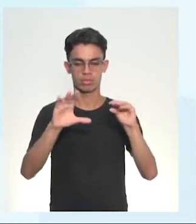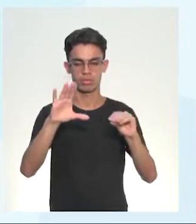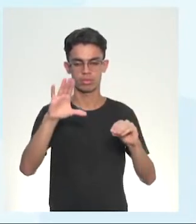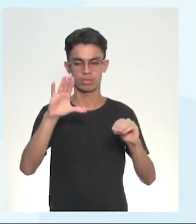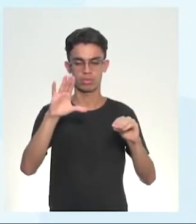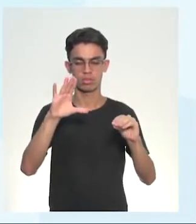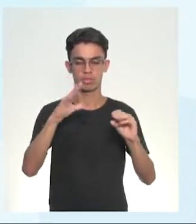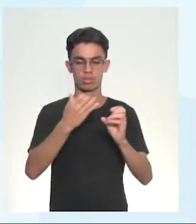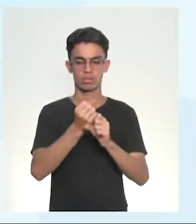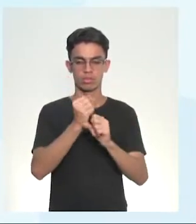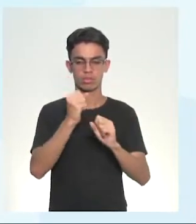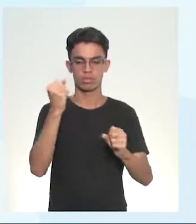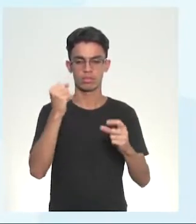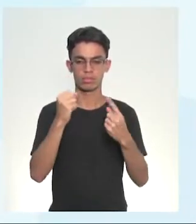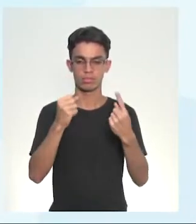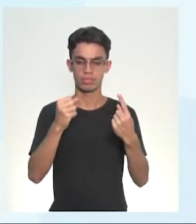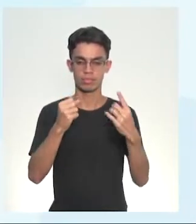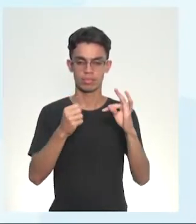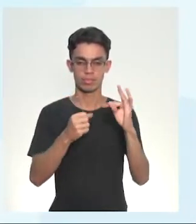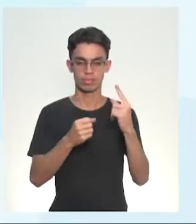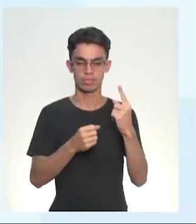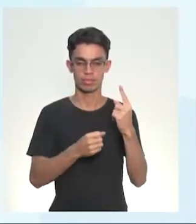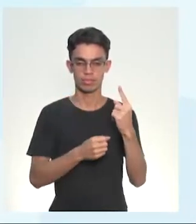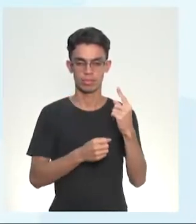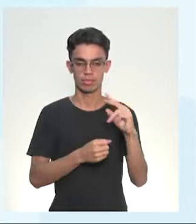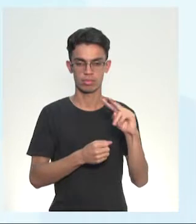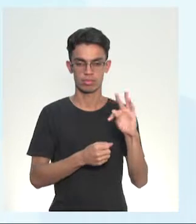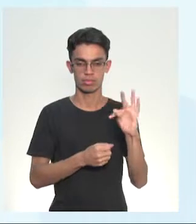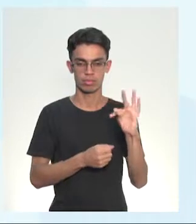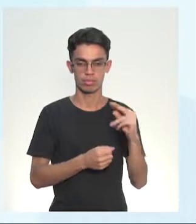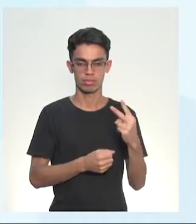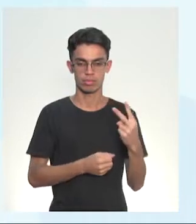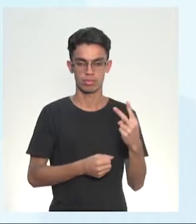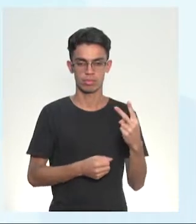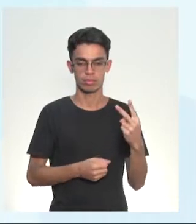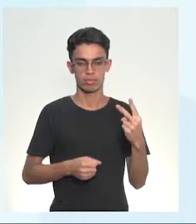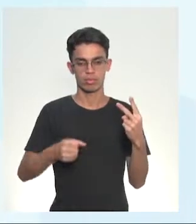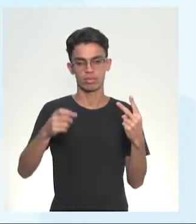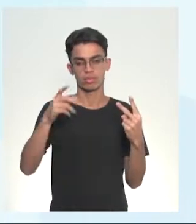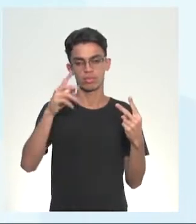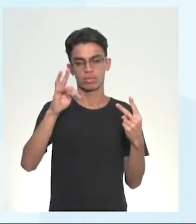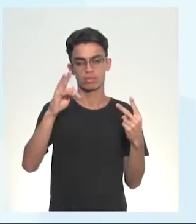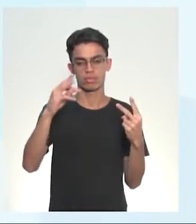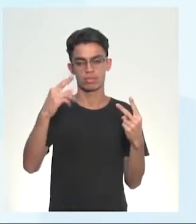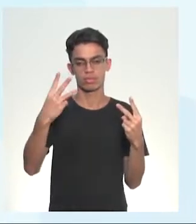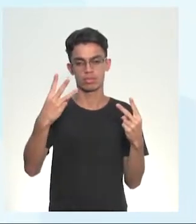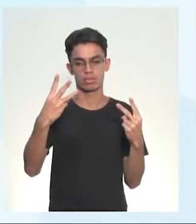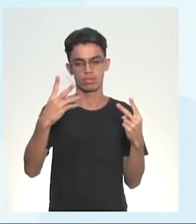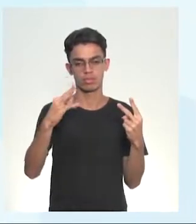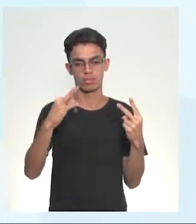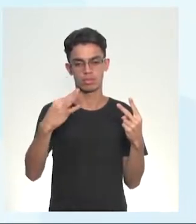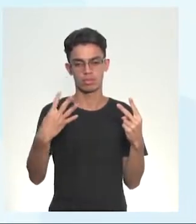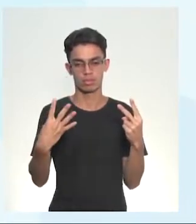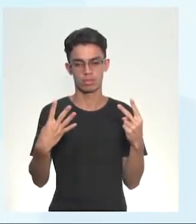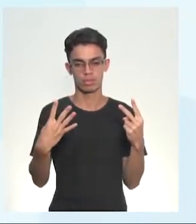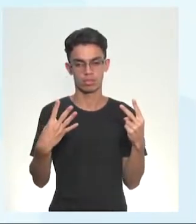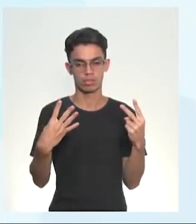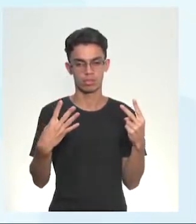grandezas. Grandeza 1, nós temos o T1 e o T2. Grandeza 2, o T3 e o